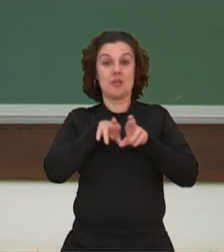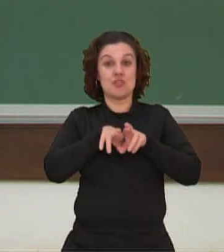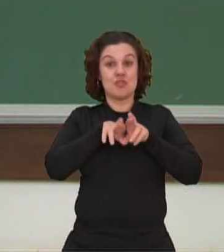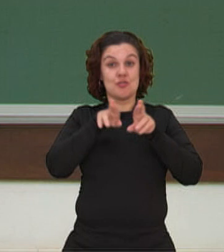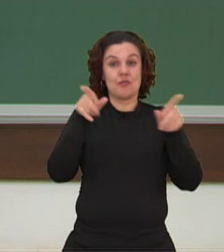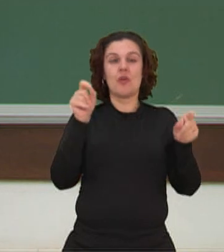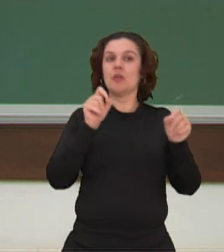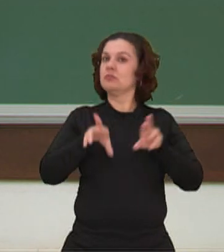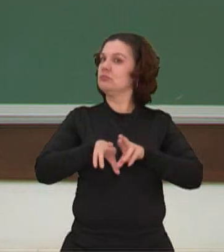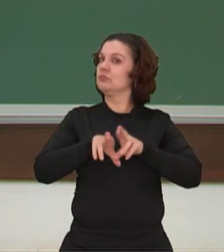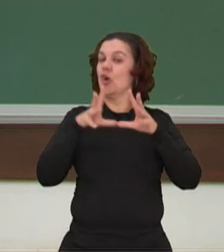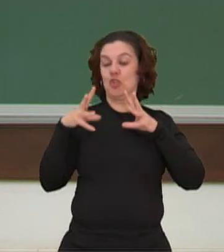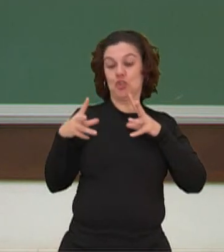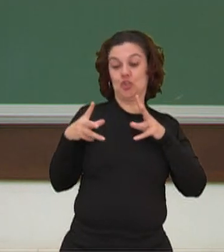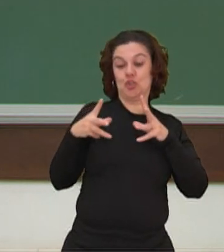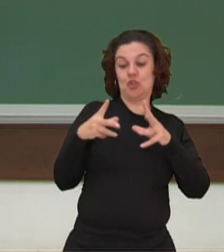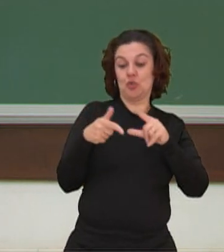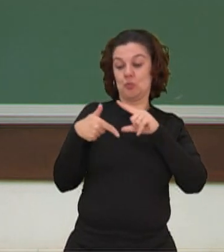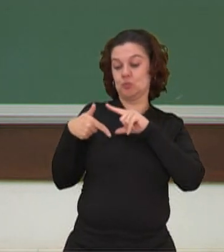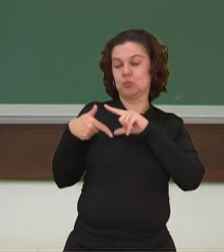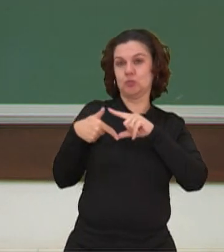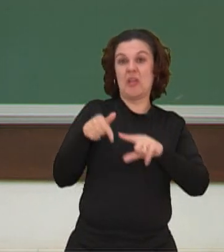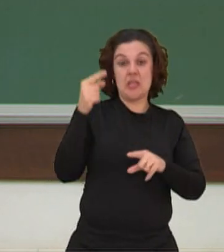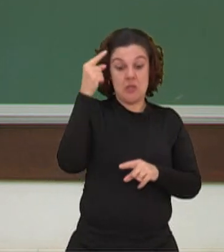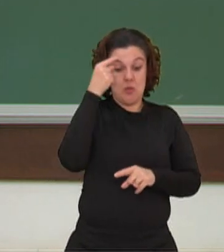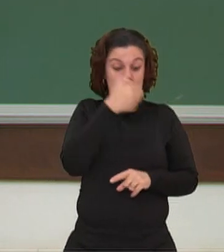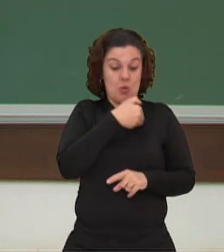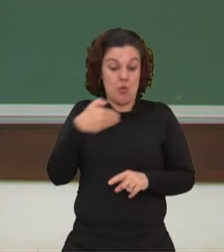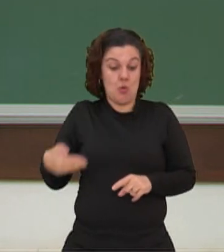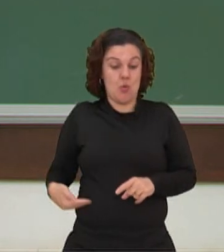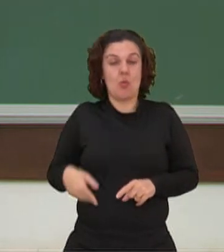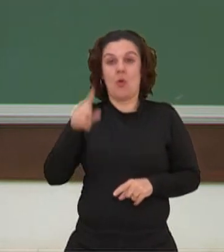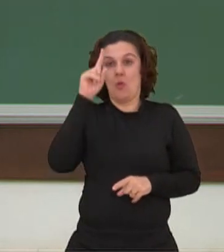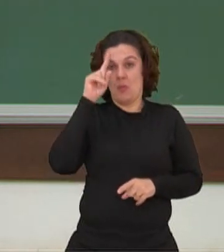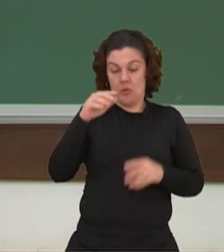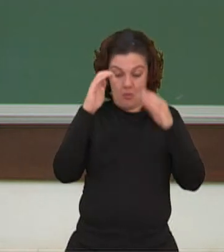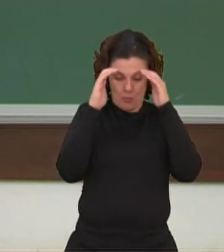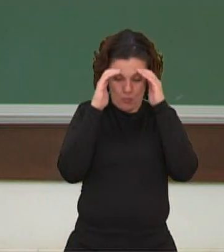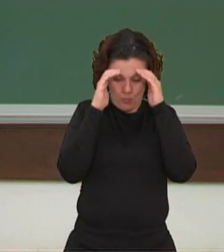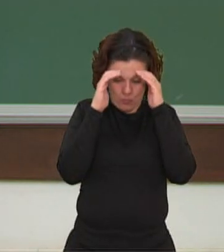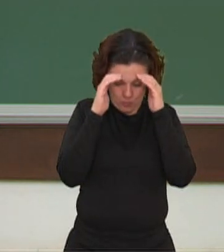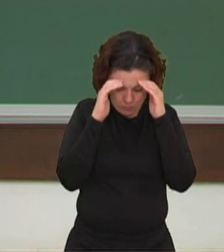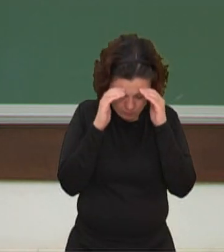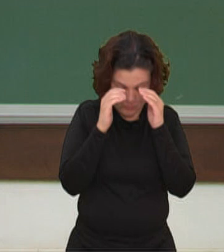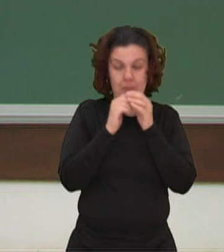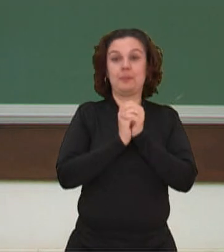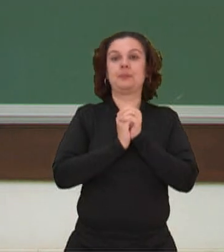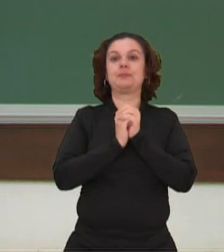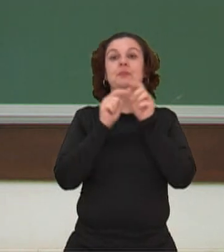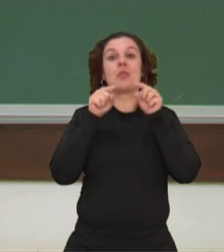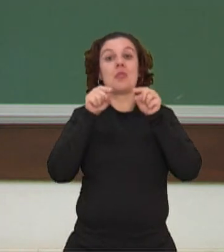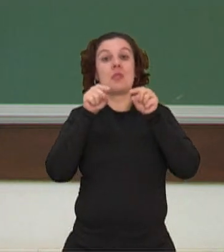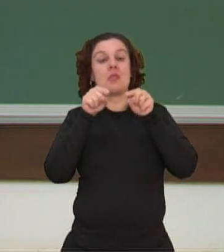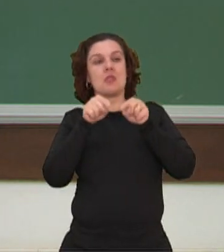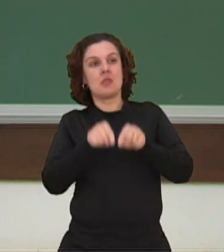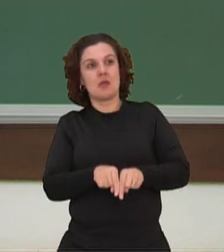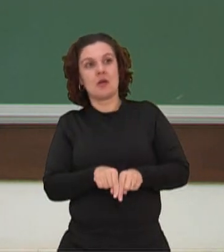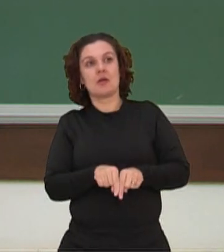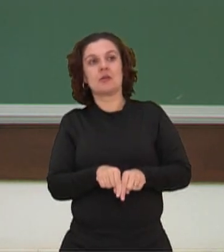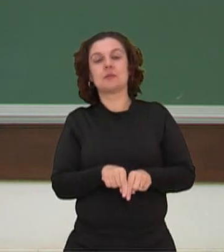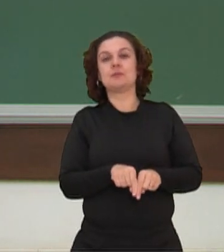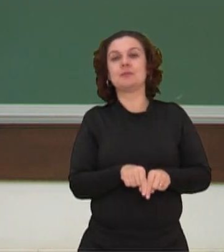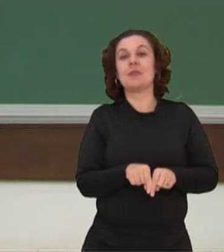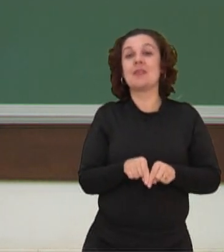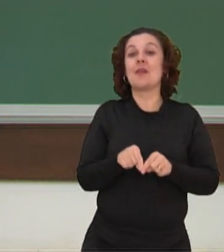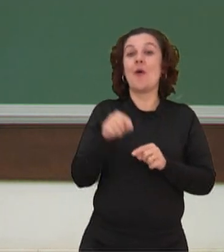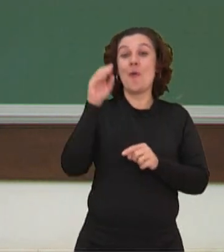A ideia é todos seguem a ideia do governo, todos seguem o que o governo acredita ser o correto. Então, a